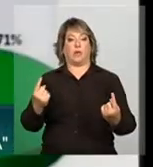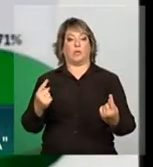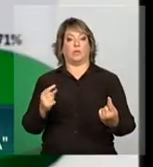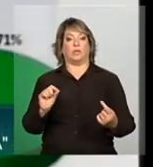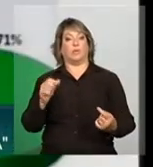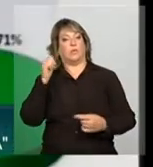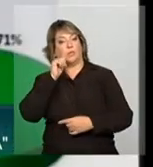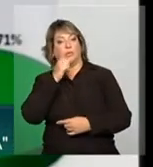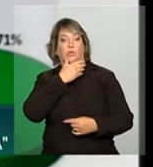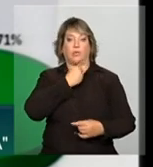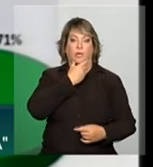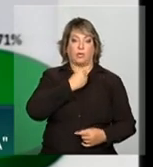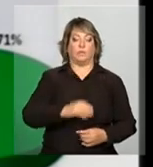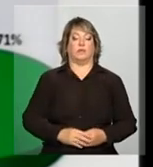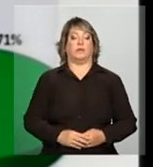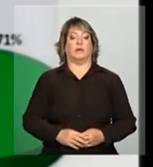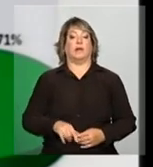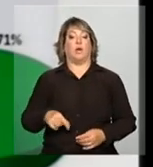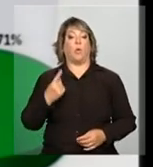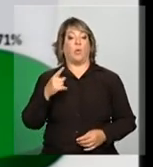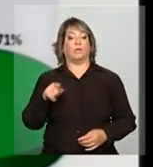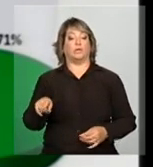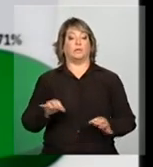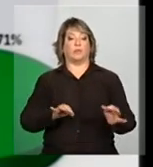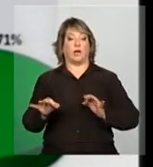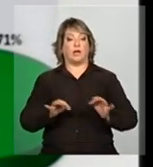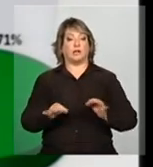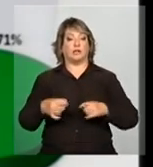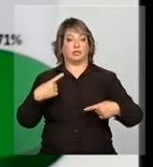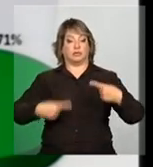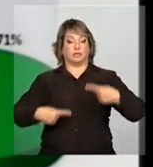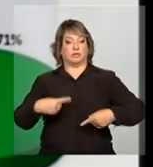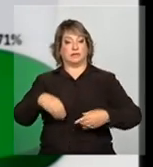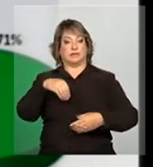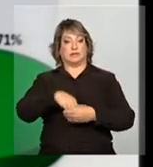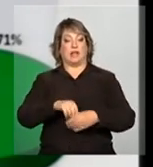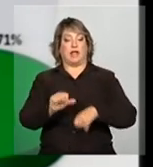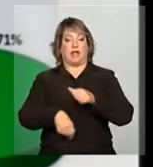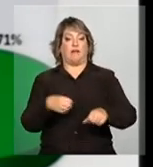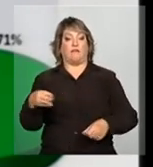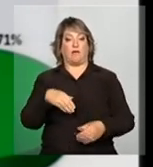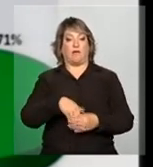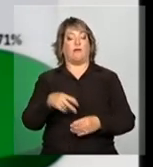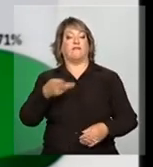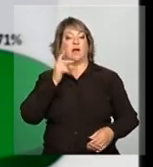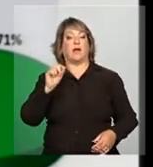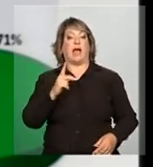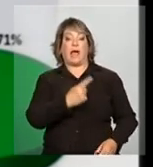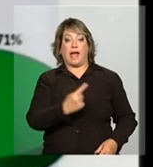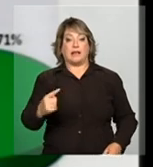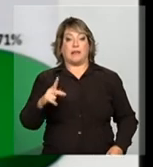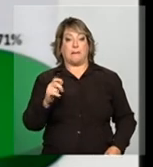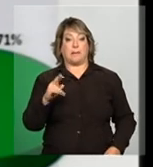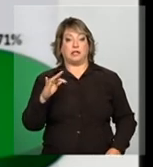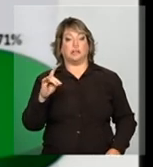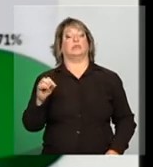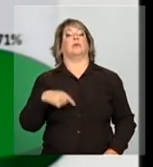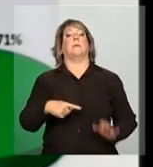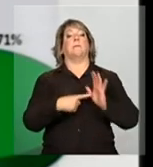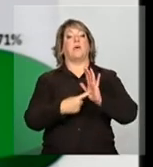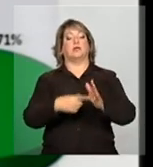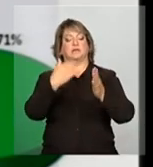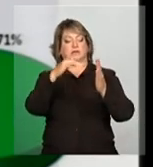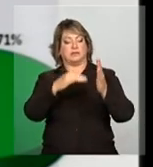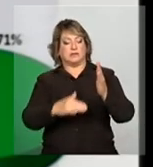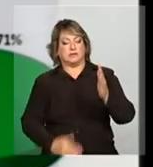dos projetos discutidos na reforma eleitoral propõe que cada partido apresente lista de candidatos